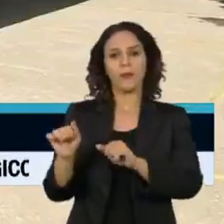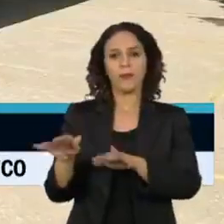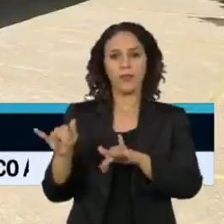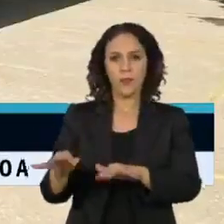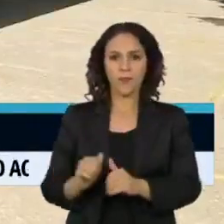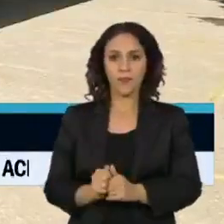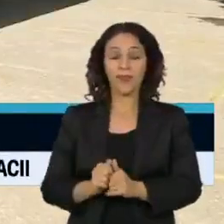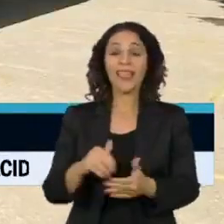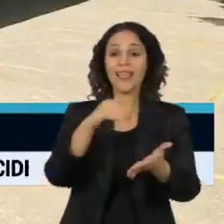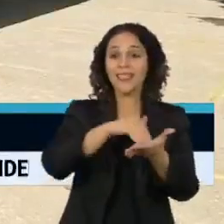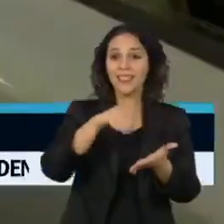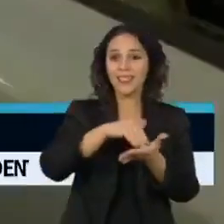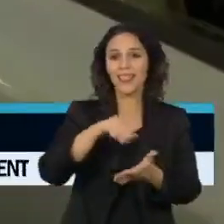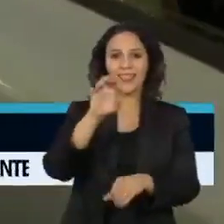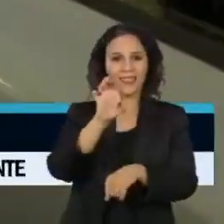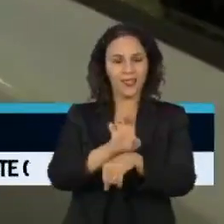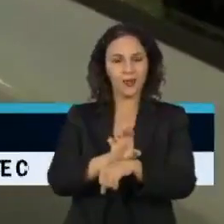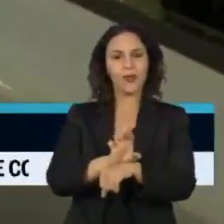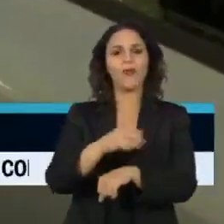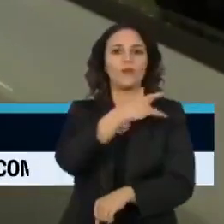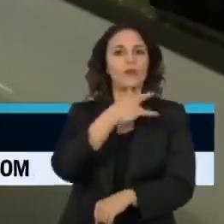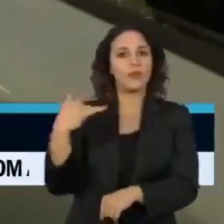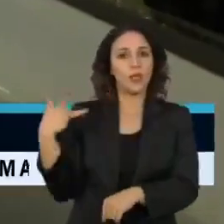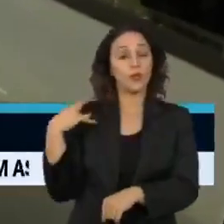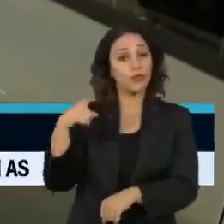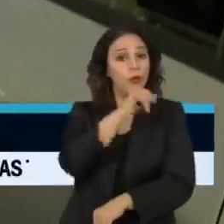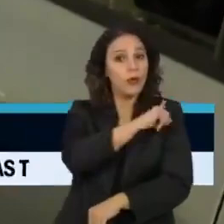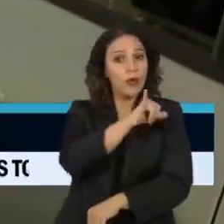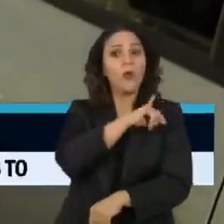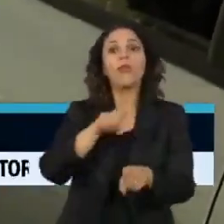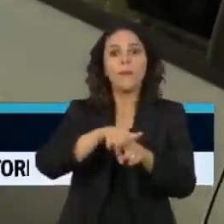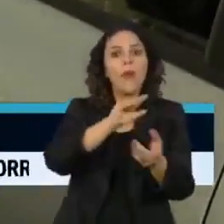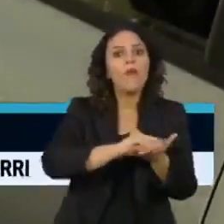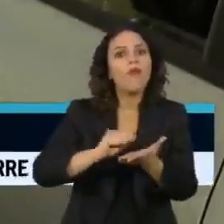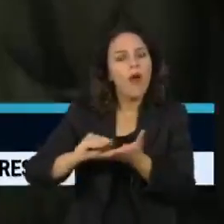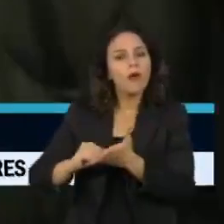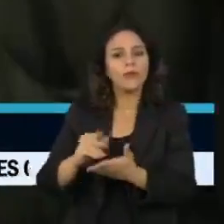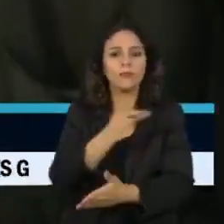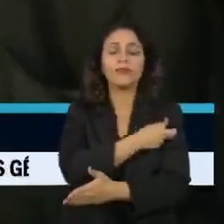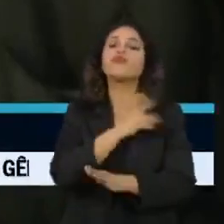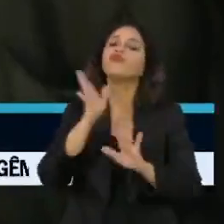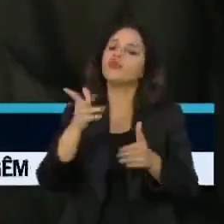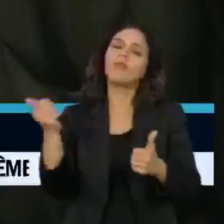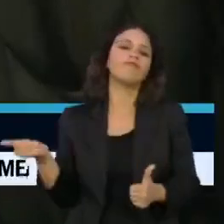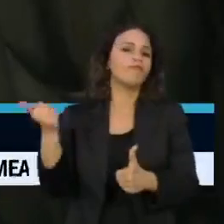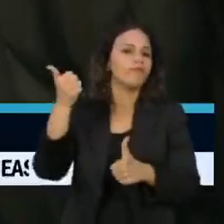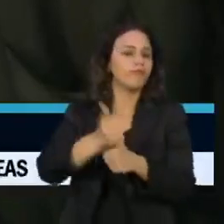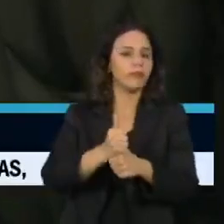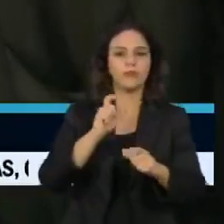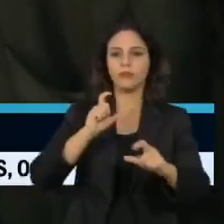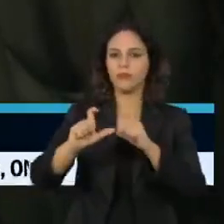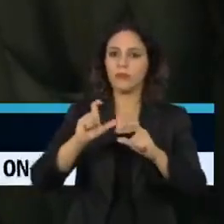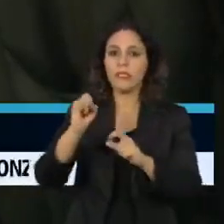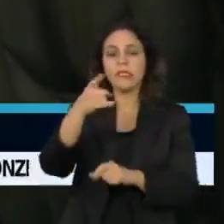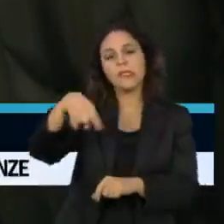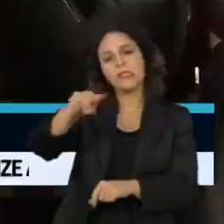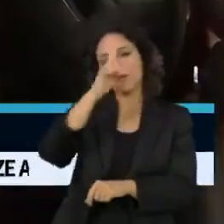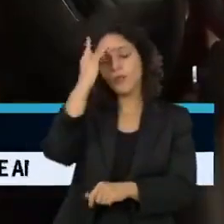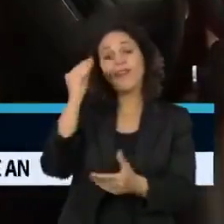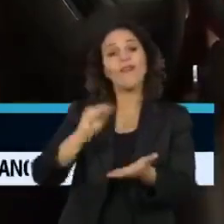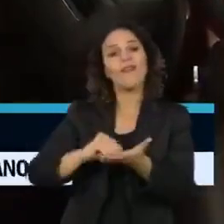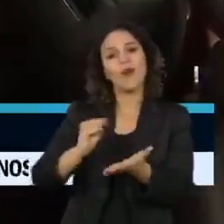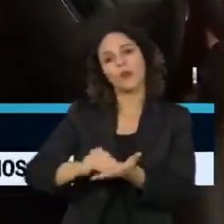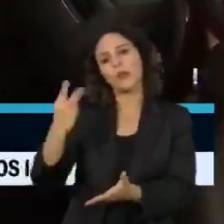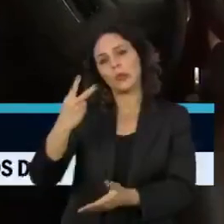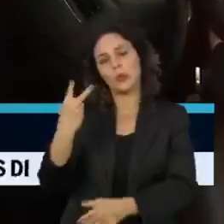Estadual de Saúde do Rio de Janeiro que também enfrenta o desabastecimento já está aplicando a da fazer em quem está com a segunda dose